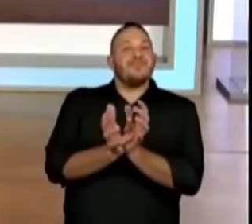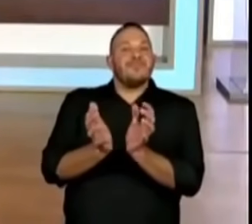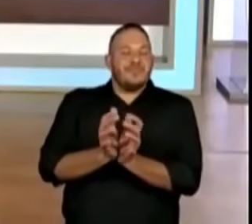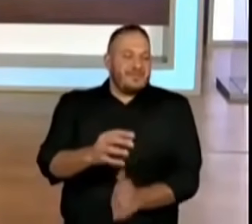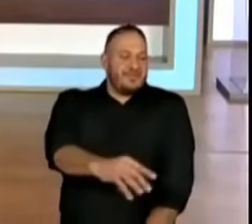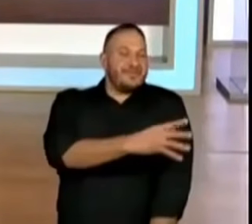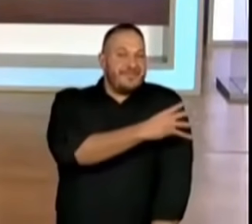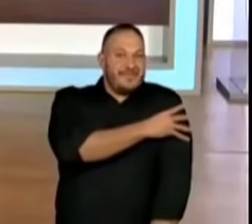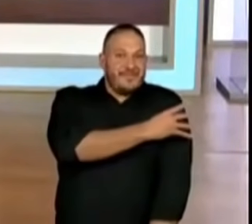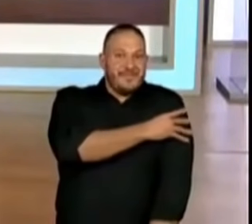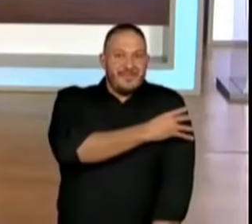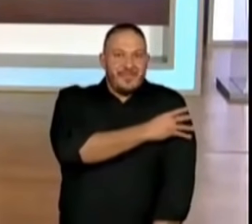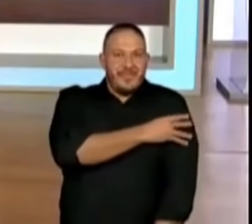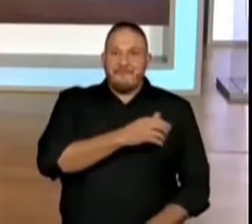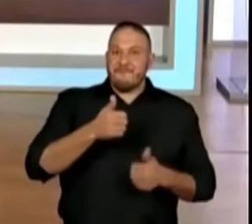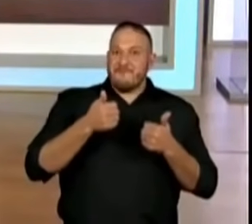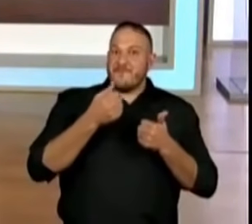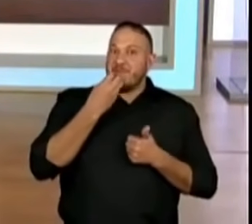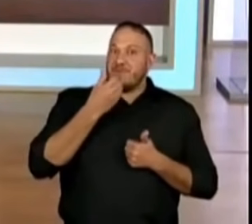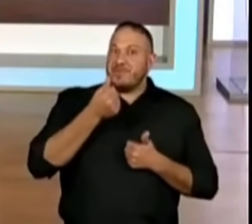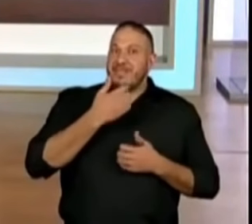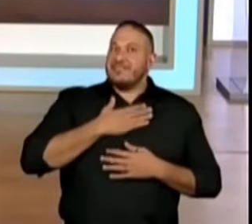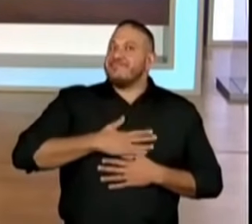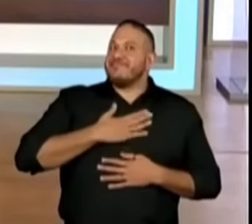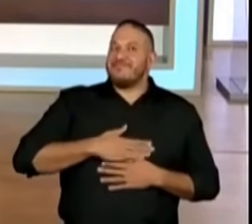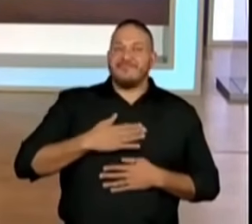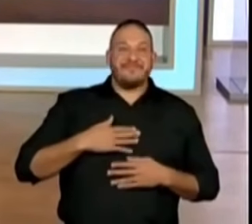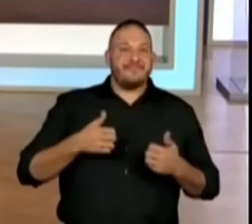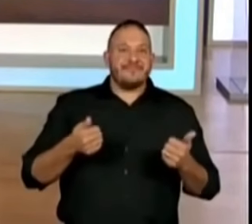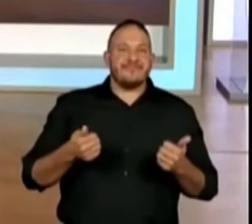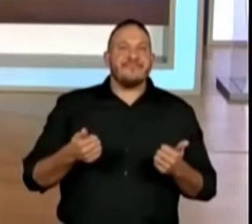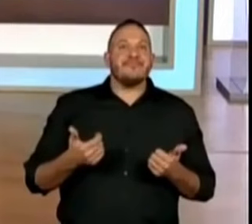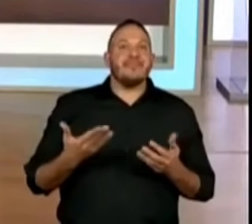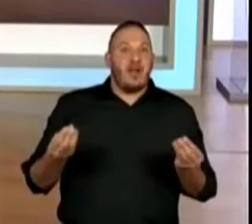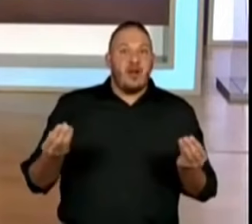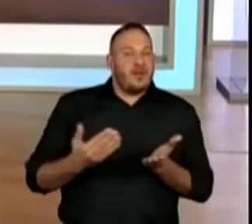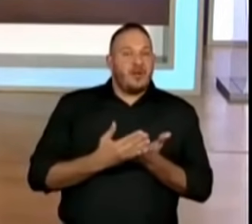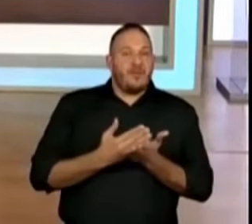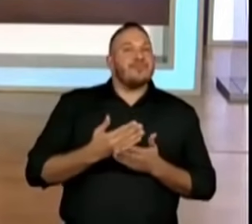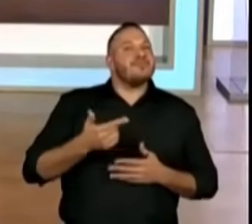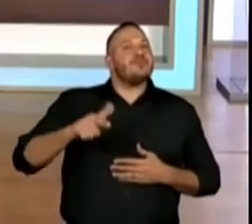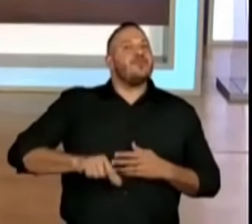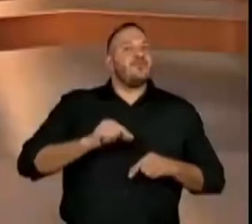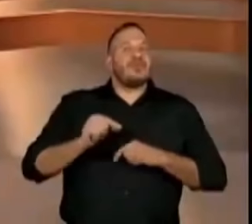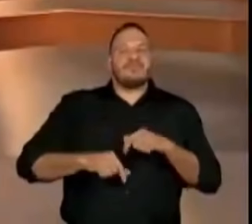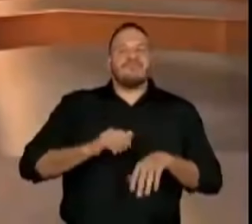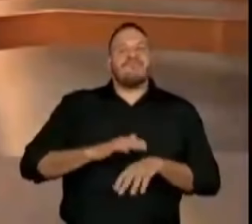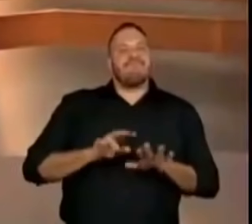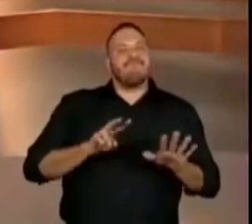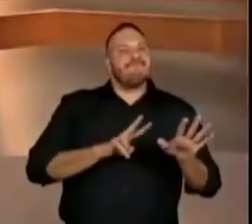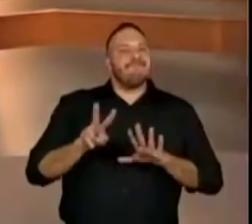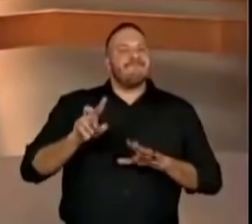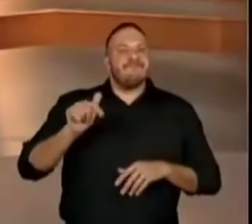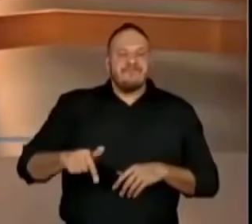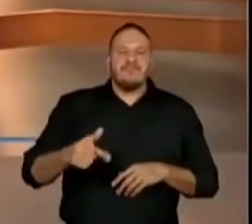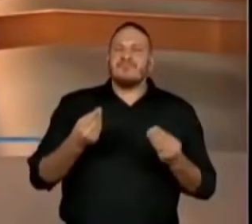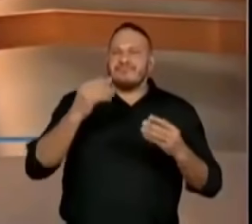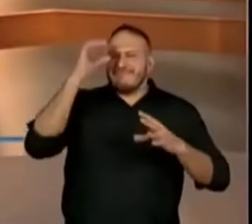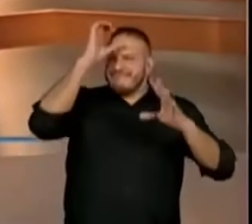turminha do quarto ano, tudo bem com vocês? Começamos mais uma semana de